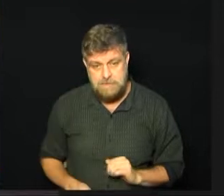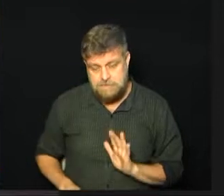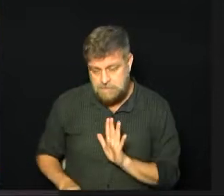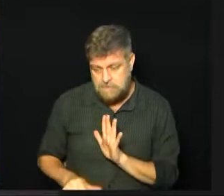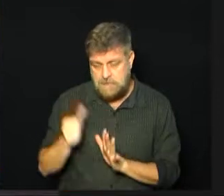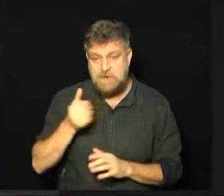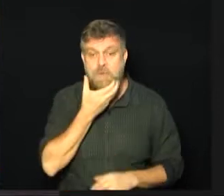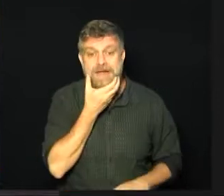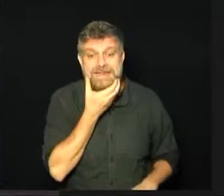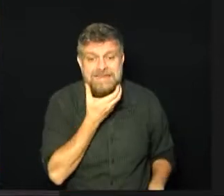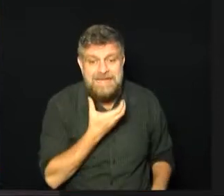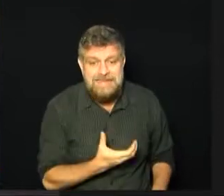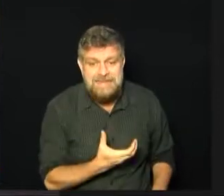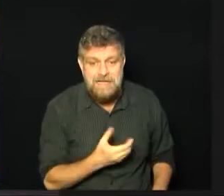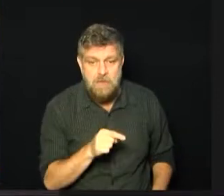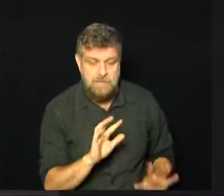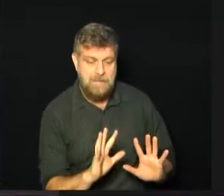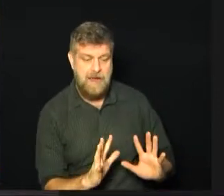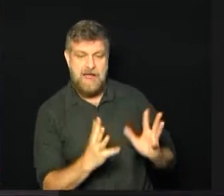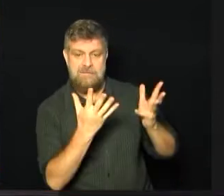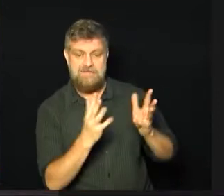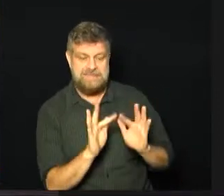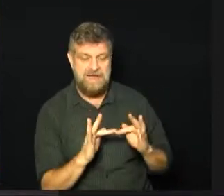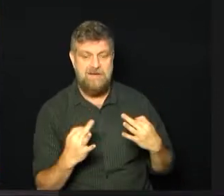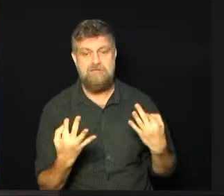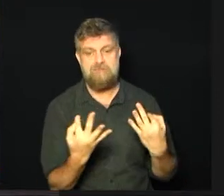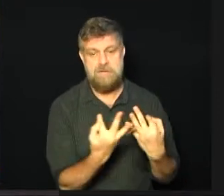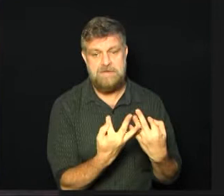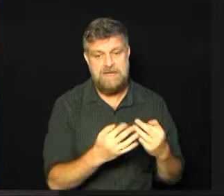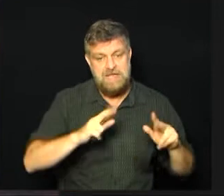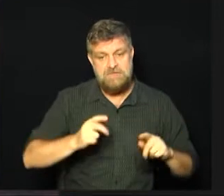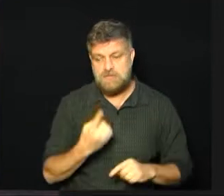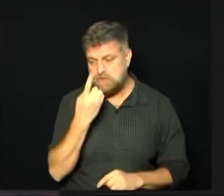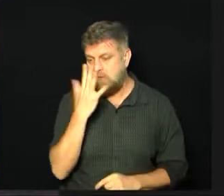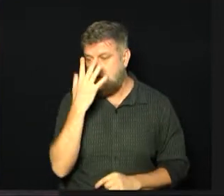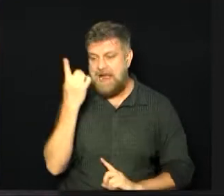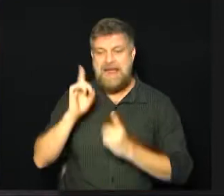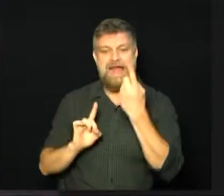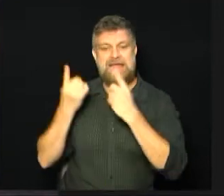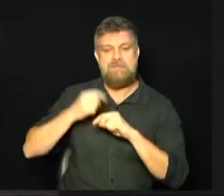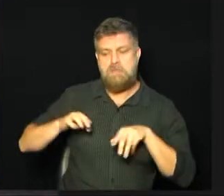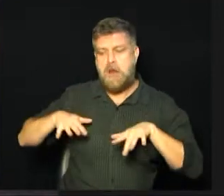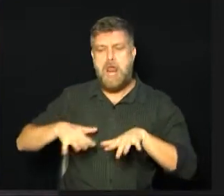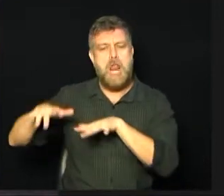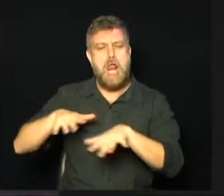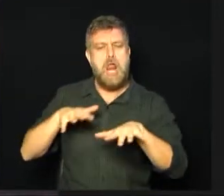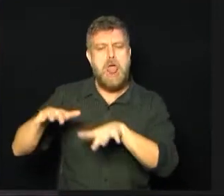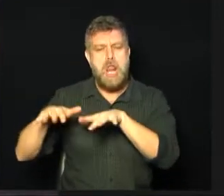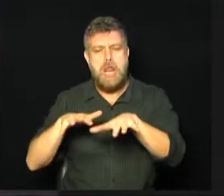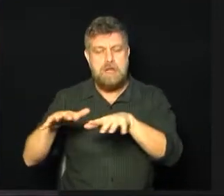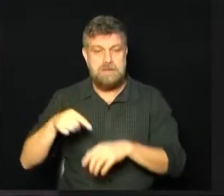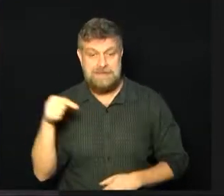O Natal é uma festa bastante menor, né, do que o Carnaval. E geralmente são dentro do